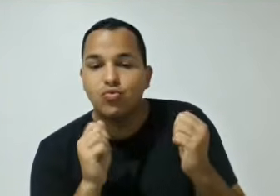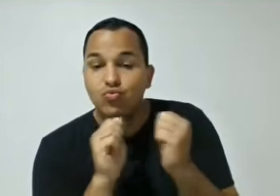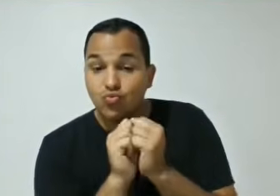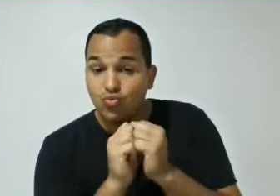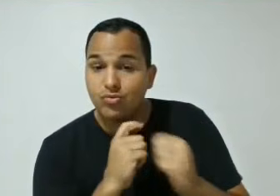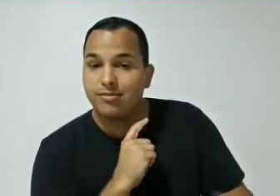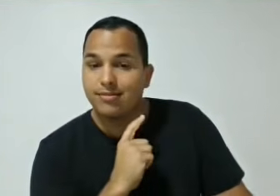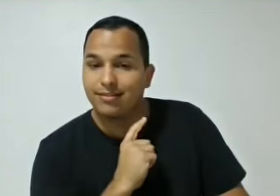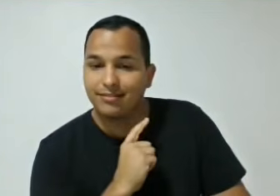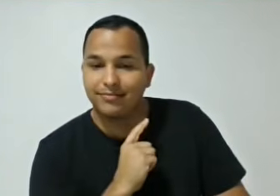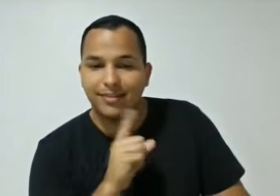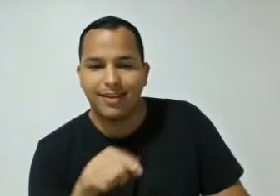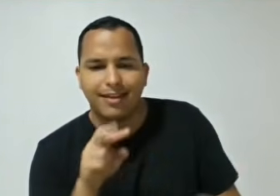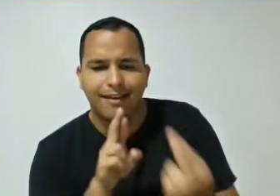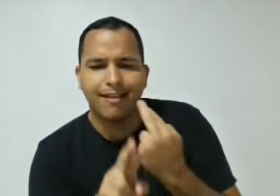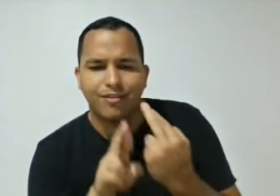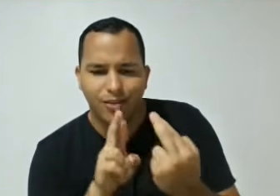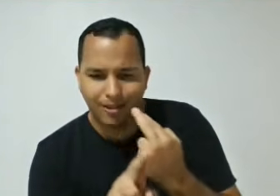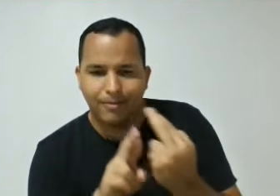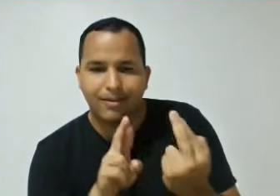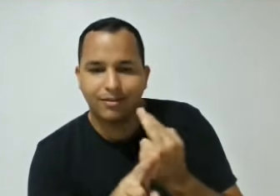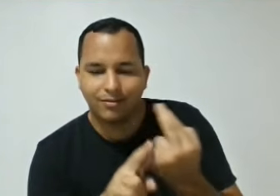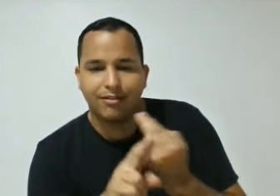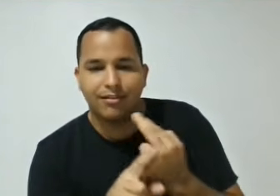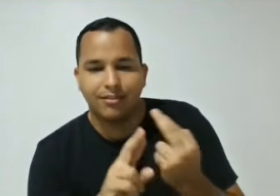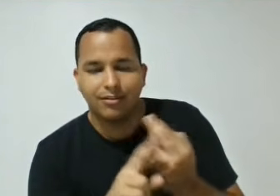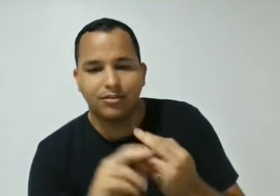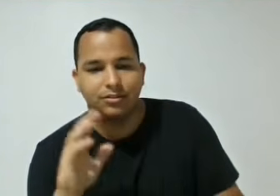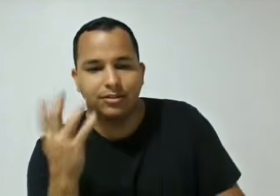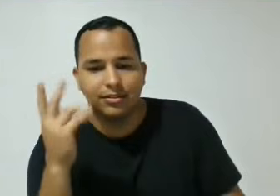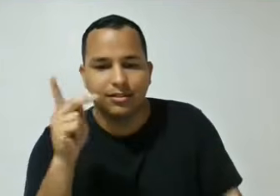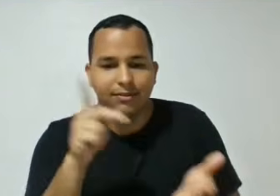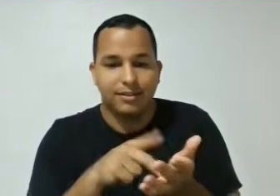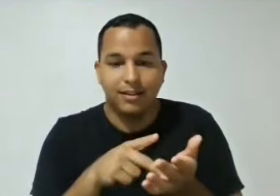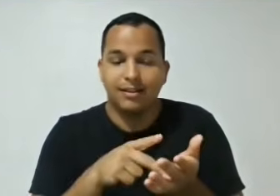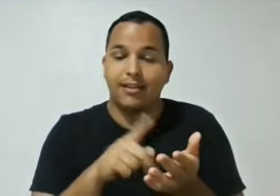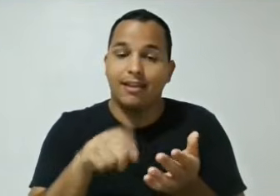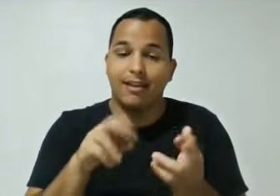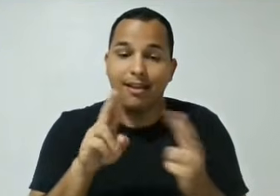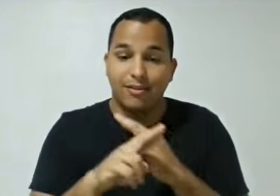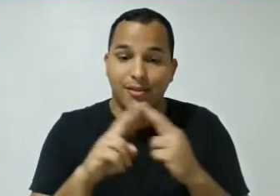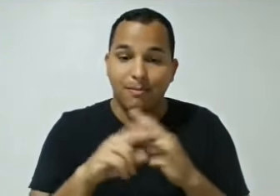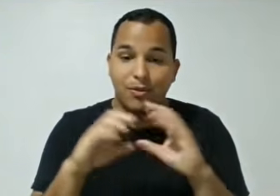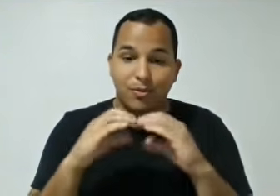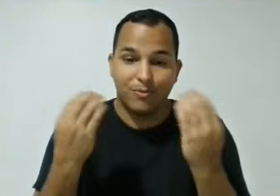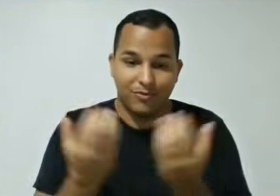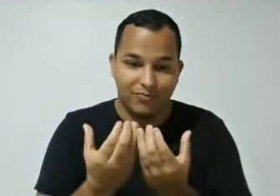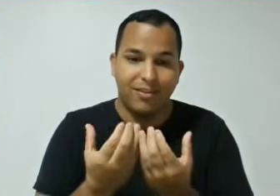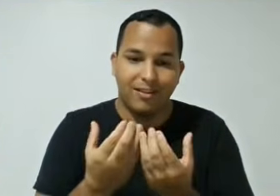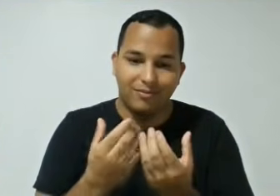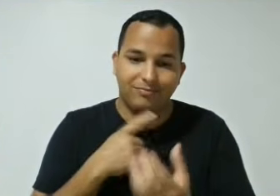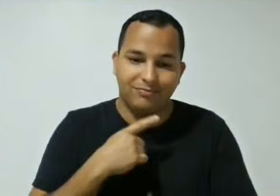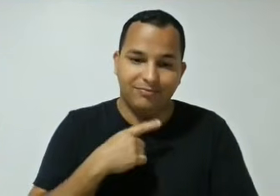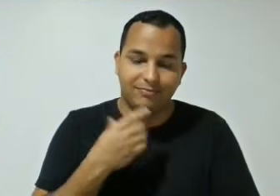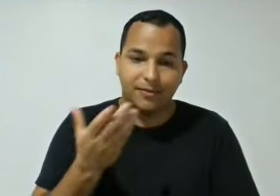um relacionamento mesmo acontecendo, um relacionamento comunitário acontecendo.